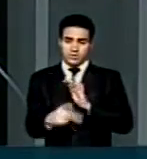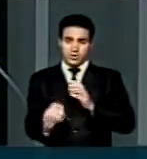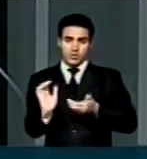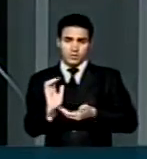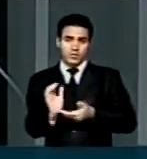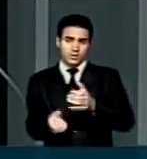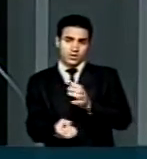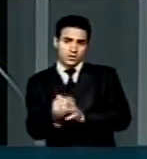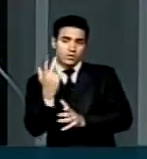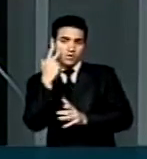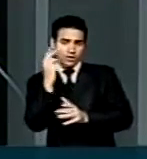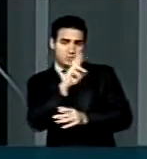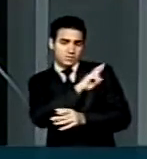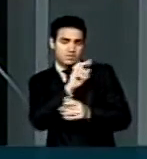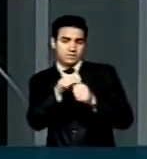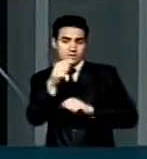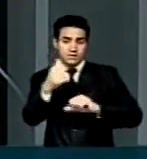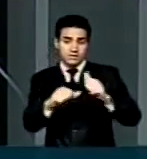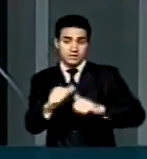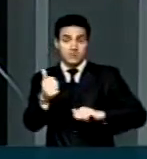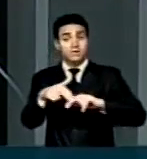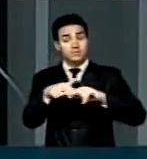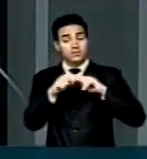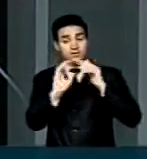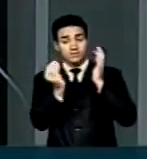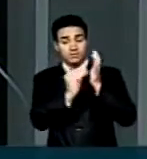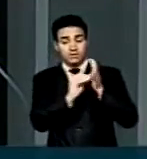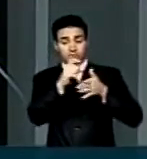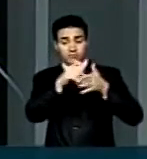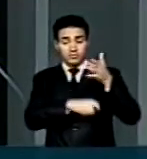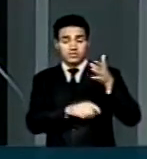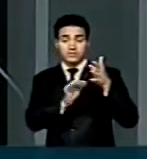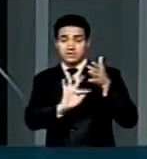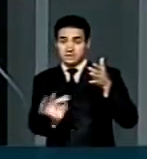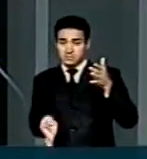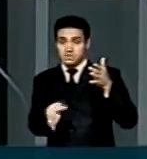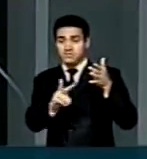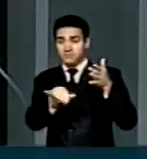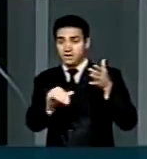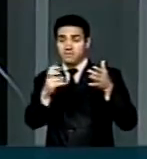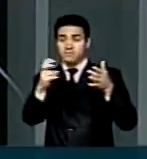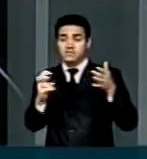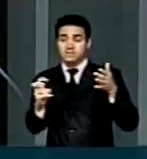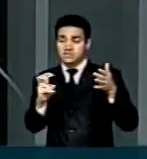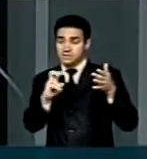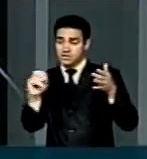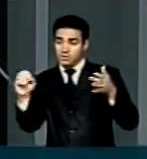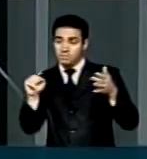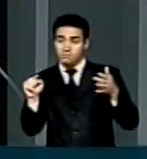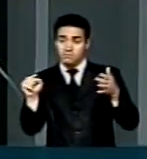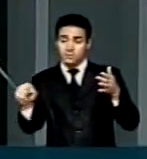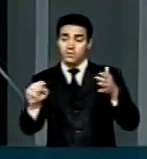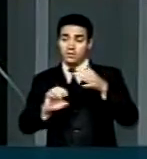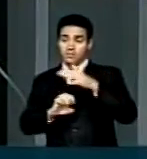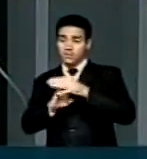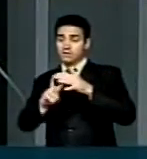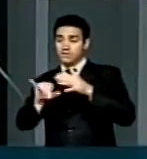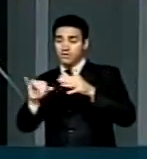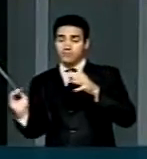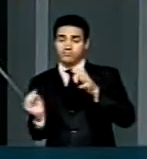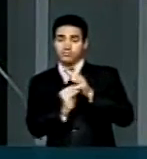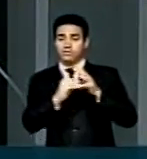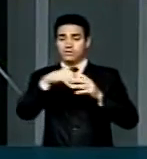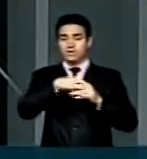analisar a matéria. Teremos com isso a inserção no Super Simples de quase 500 mil de micro e pequenas empresas que faturam até 3,6 milhões por